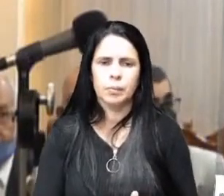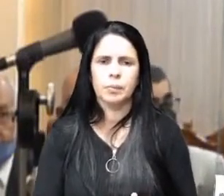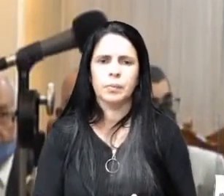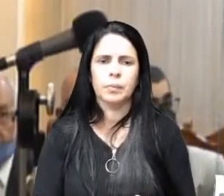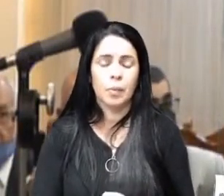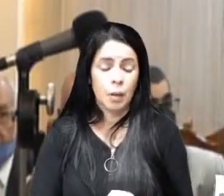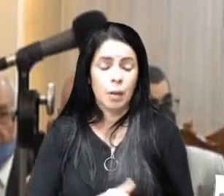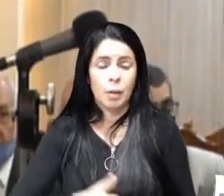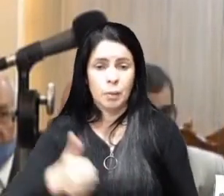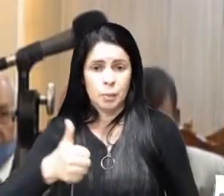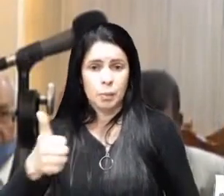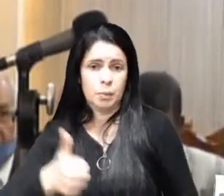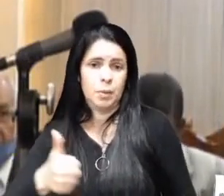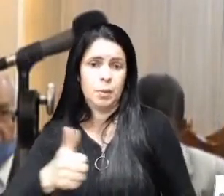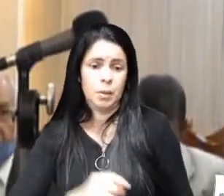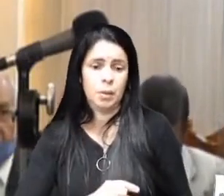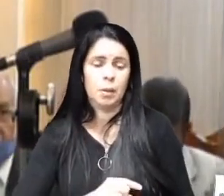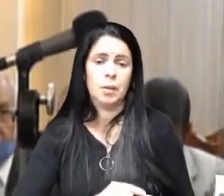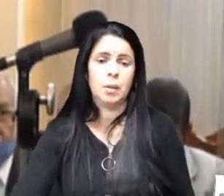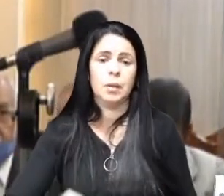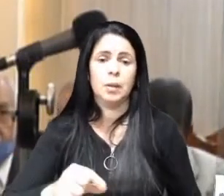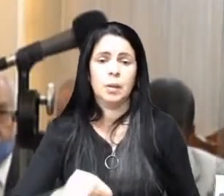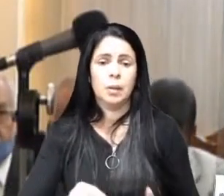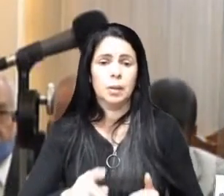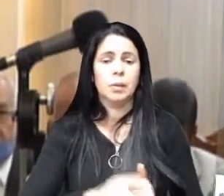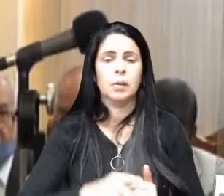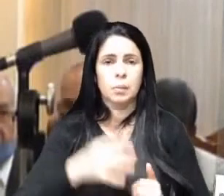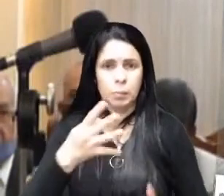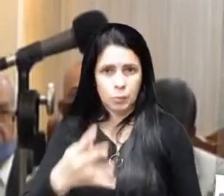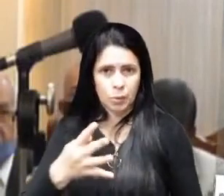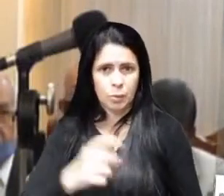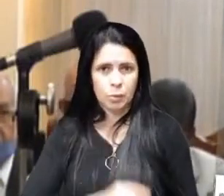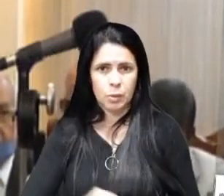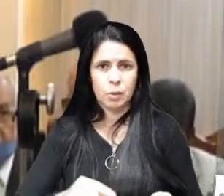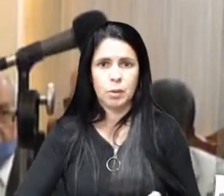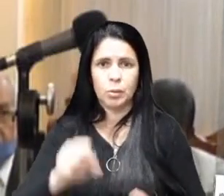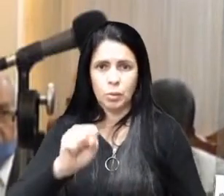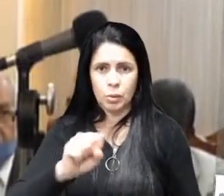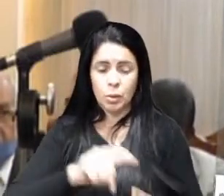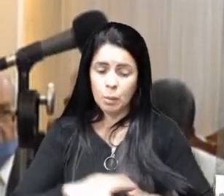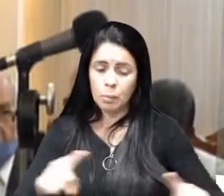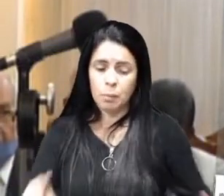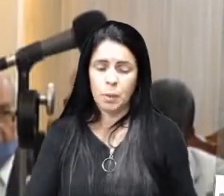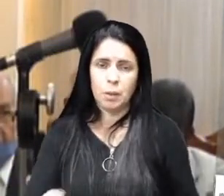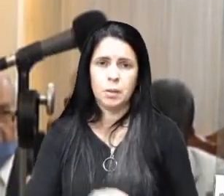1 de Pedro 4, 8 agora. Mas, sobretudo, tende o que, irmãos?